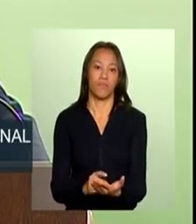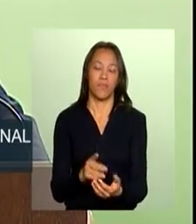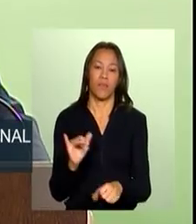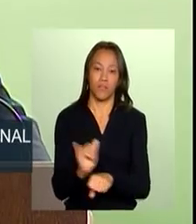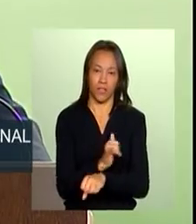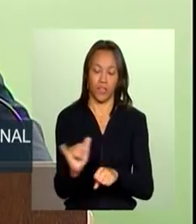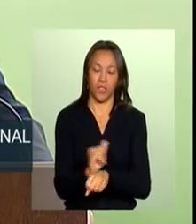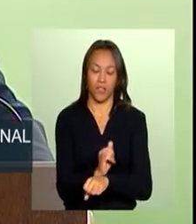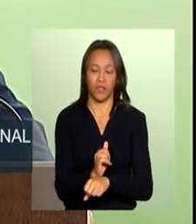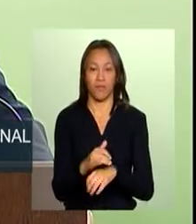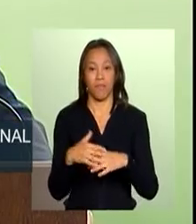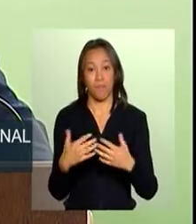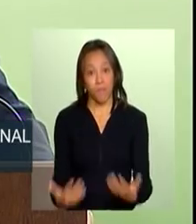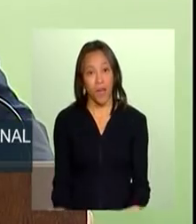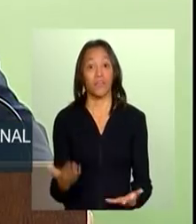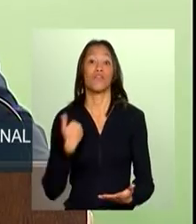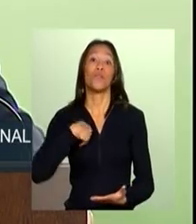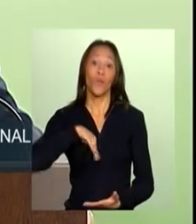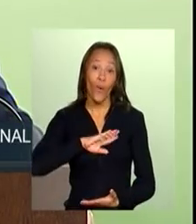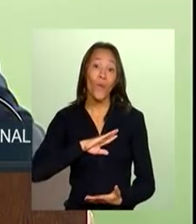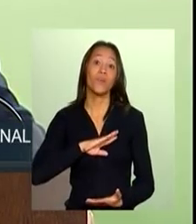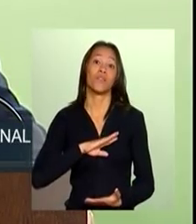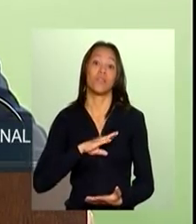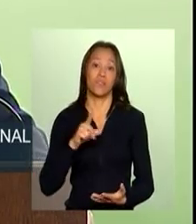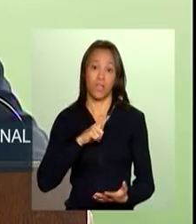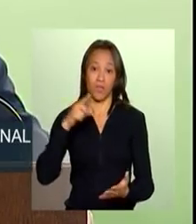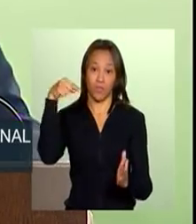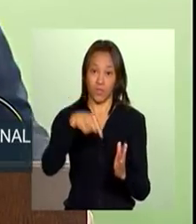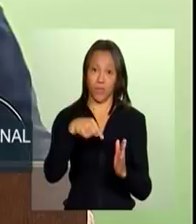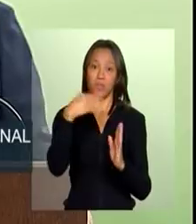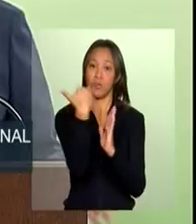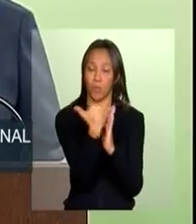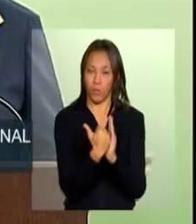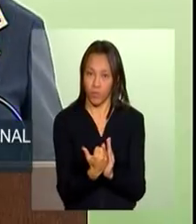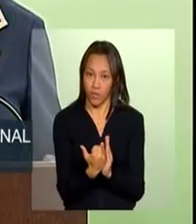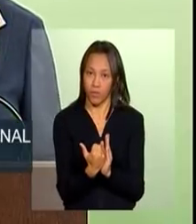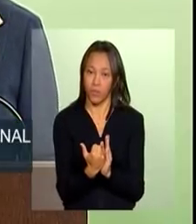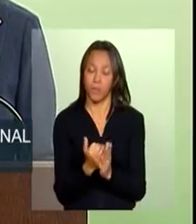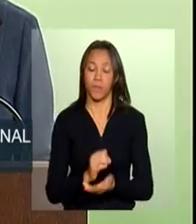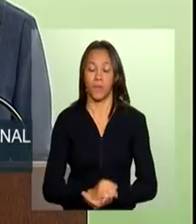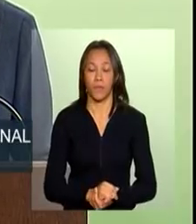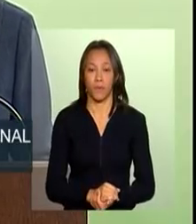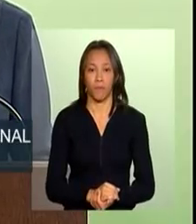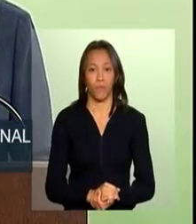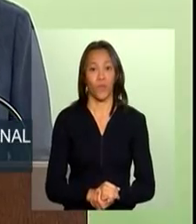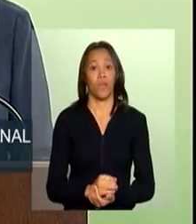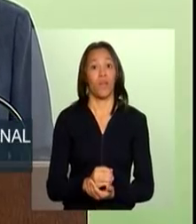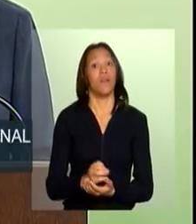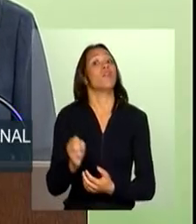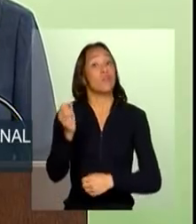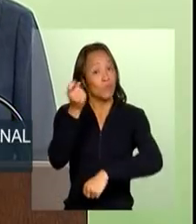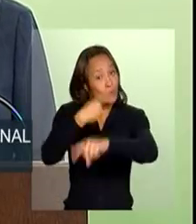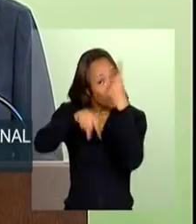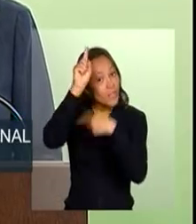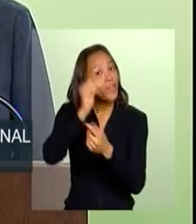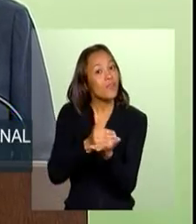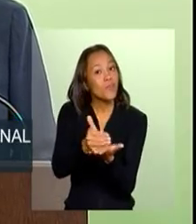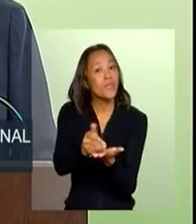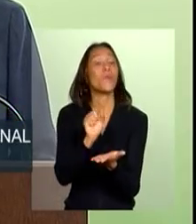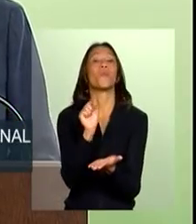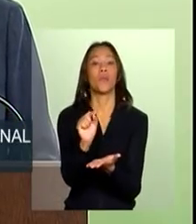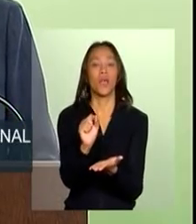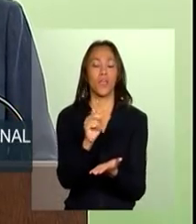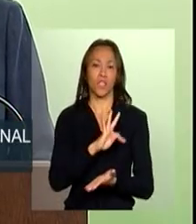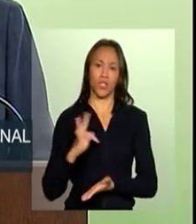Felizmente, nós temos hoje neste programa uma um sucesso inicial, que é o